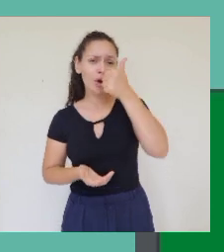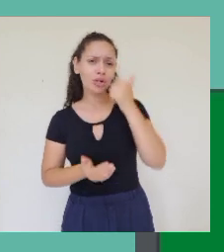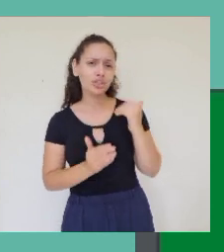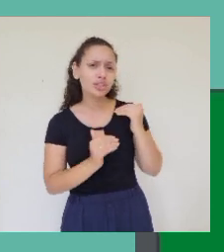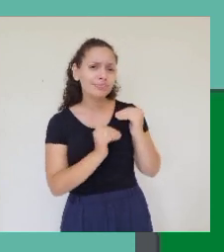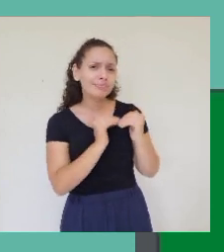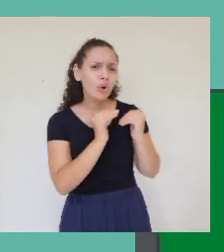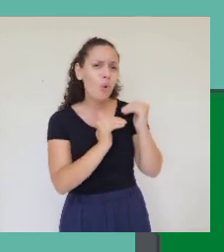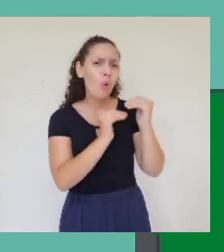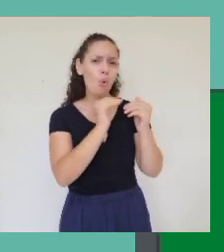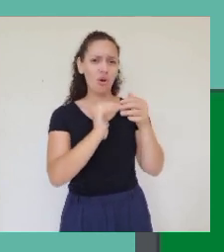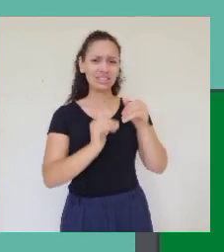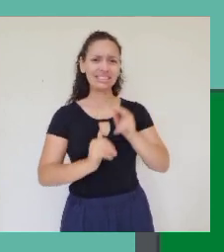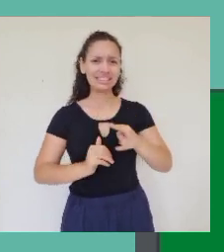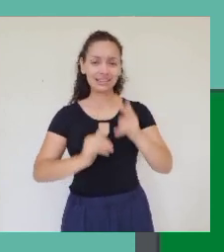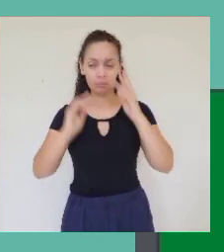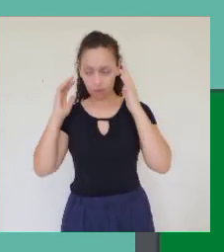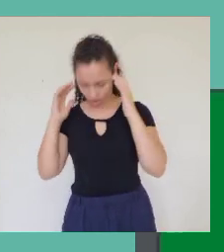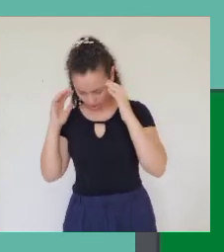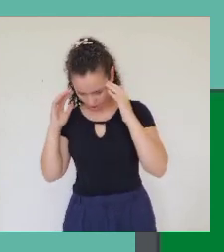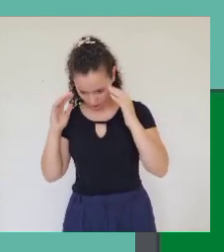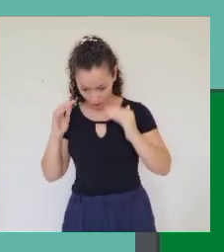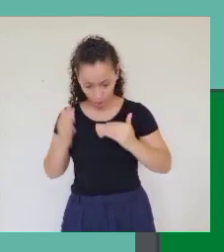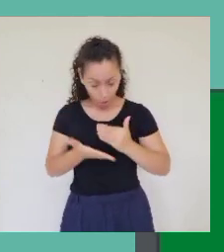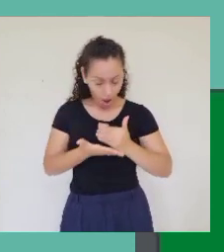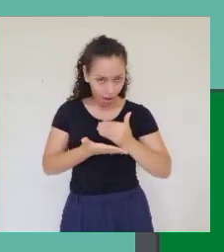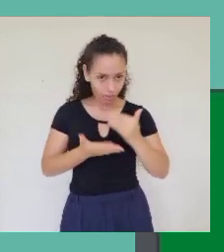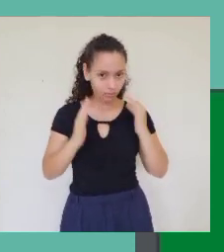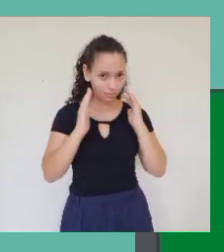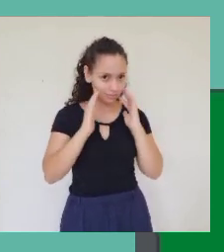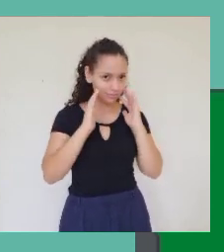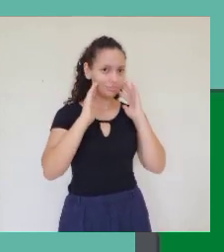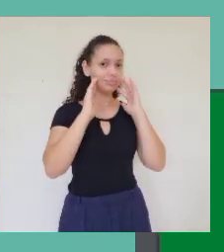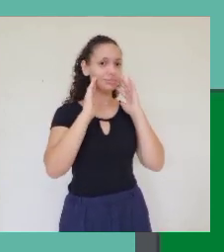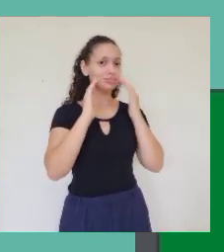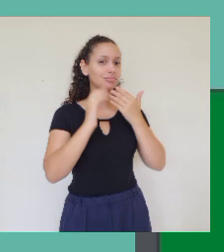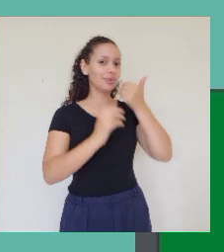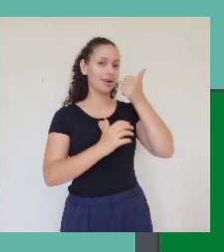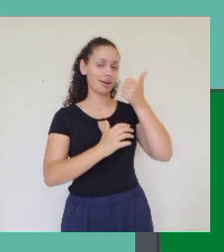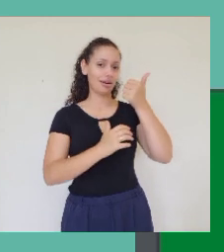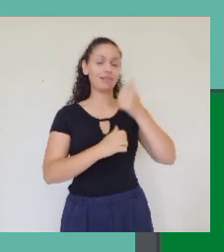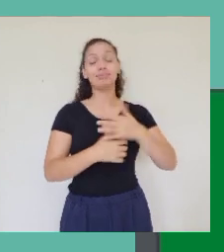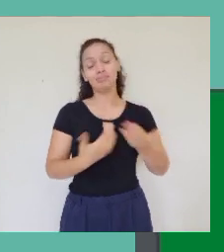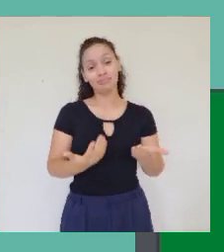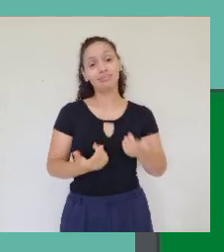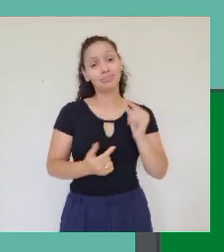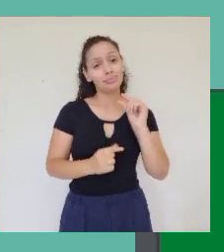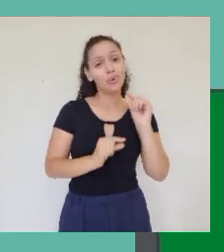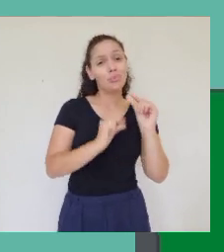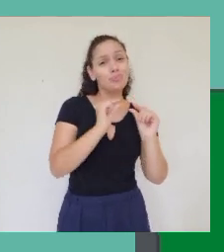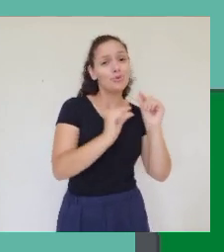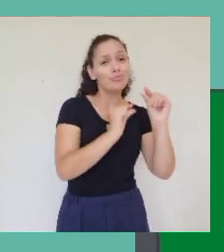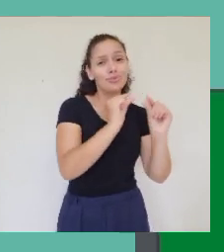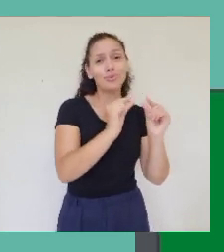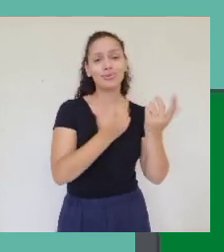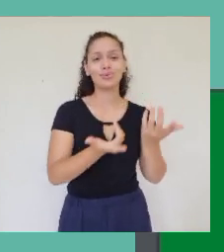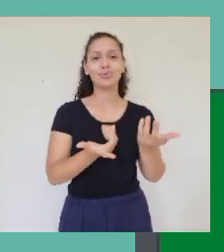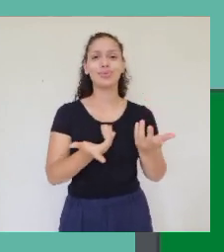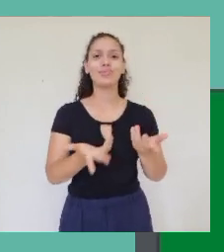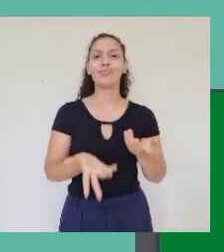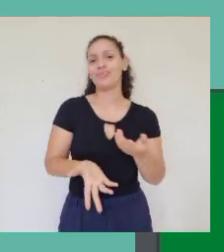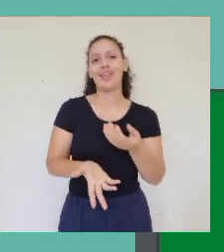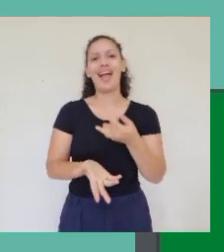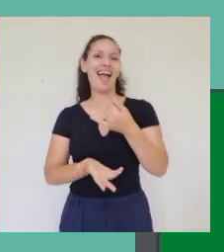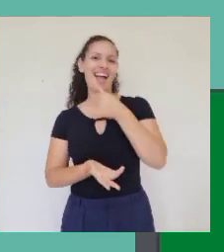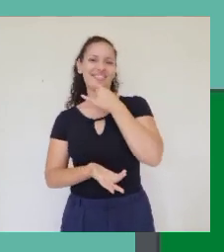importante, não é mesmo? Tem locais, gente, que não vai ter como a gente promover essas alterações. Então, vou assistir um